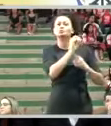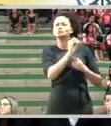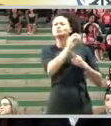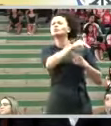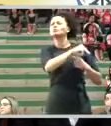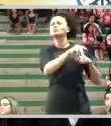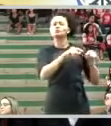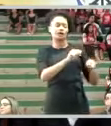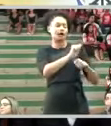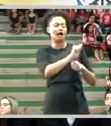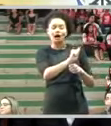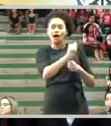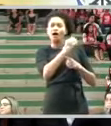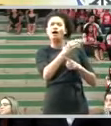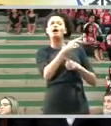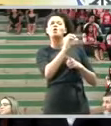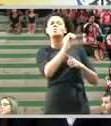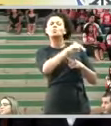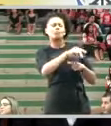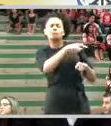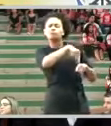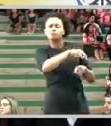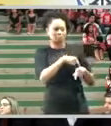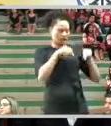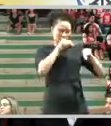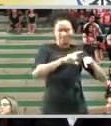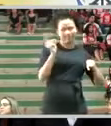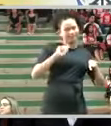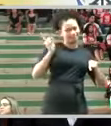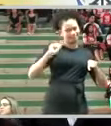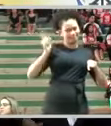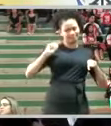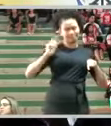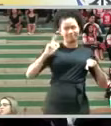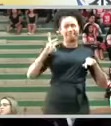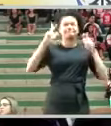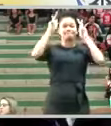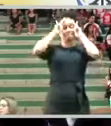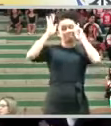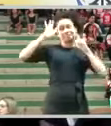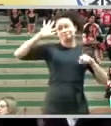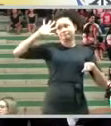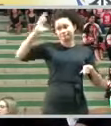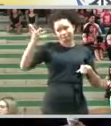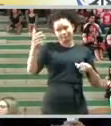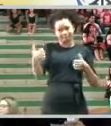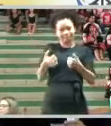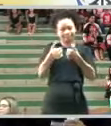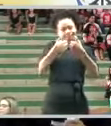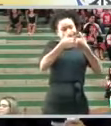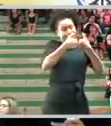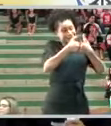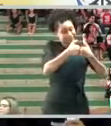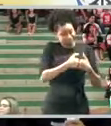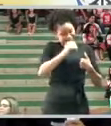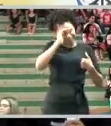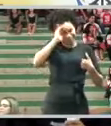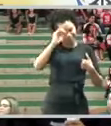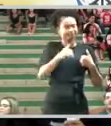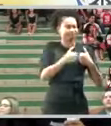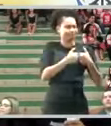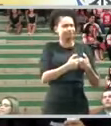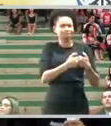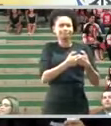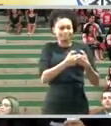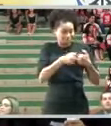Aí os de Ecrom, como sabia a notícia, disse: aqui não. Mas foram os príncipes que decidiram receberem Ecrom. Quando